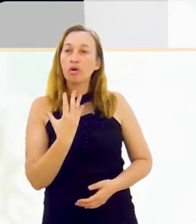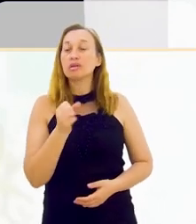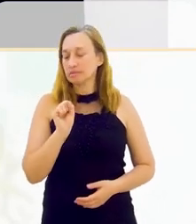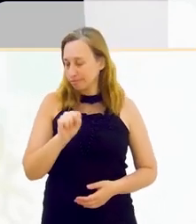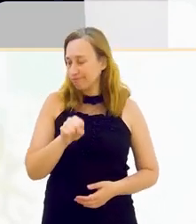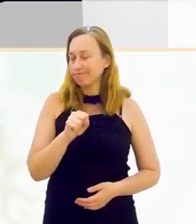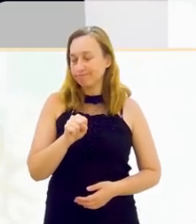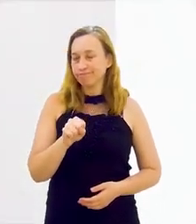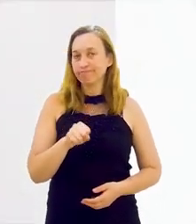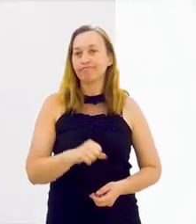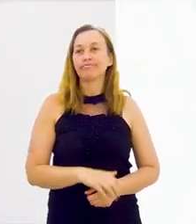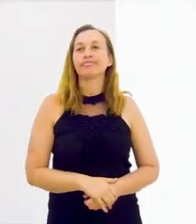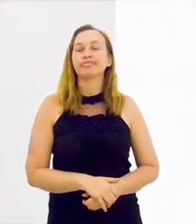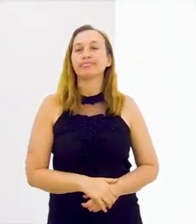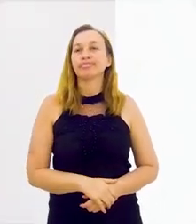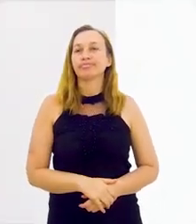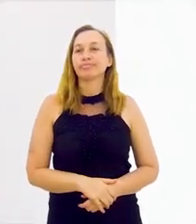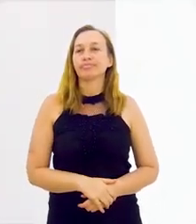lado bom.